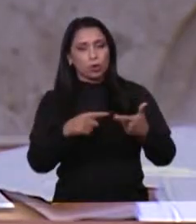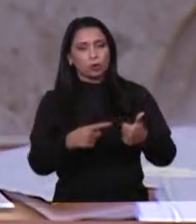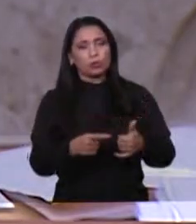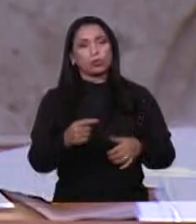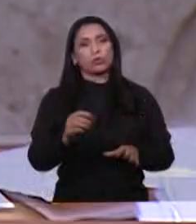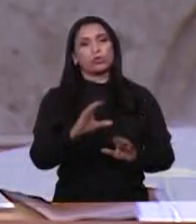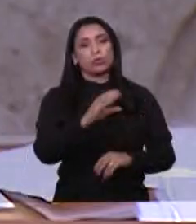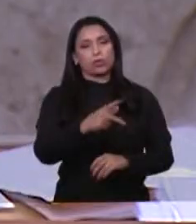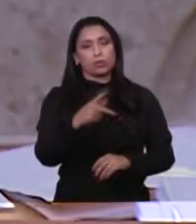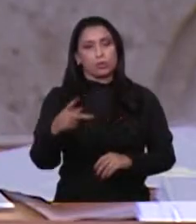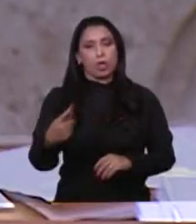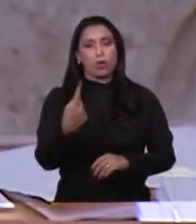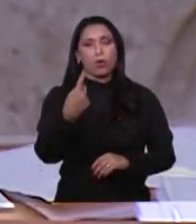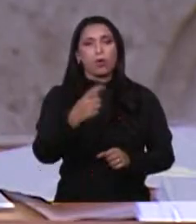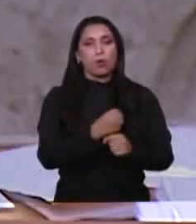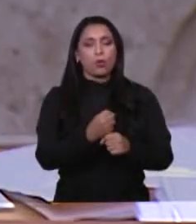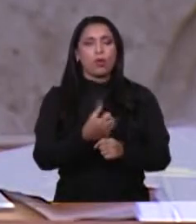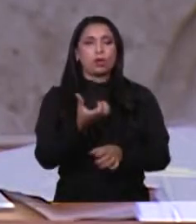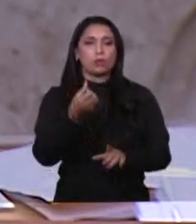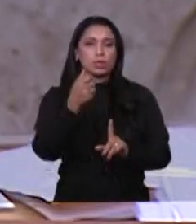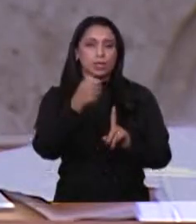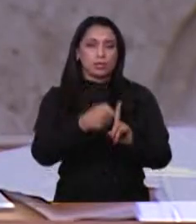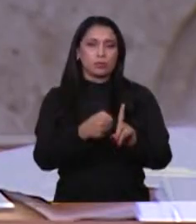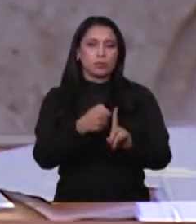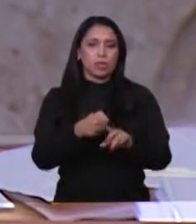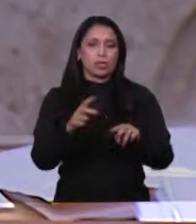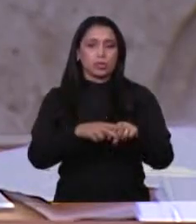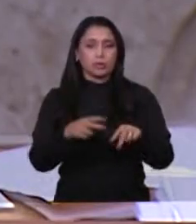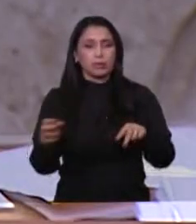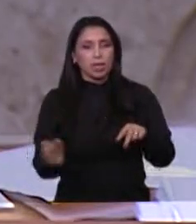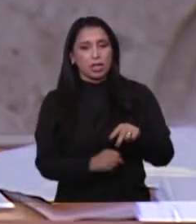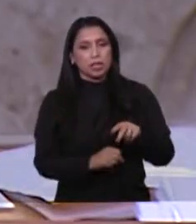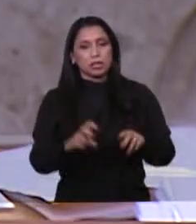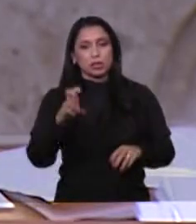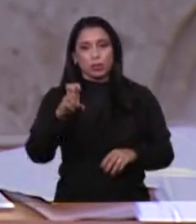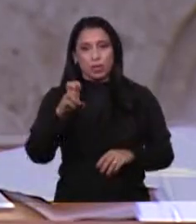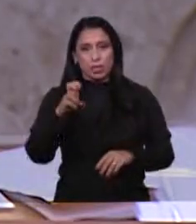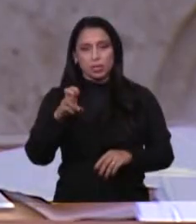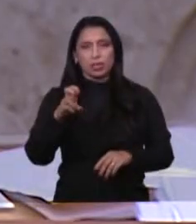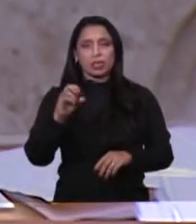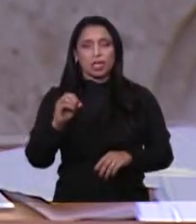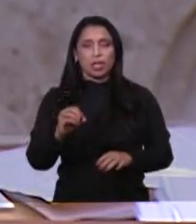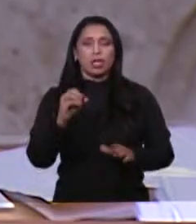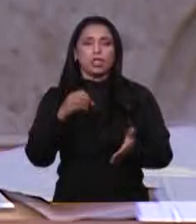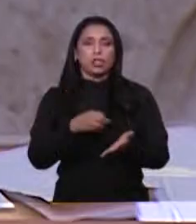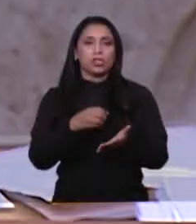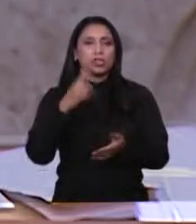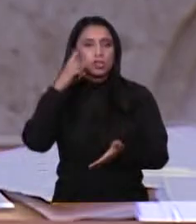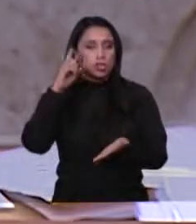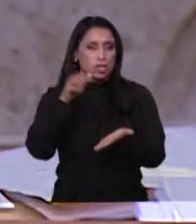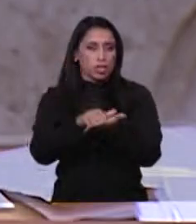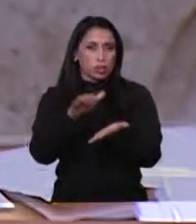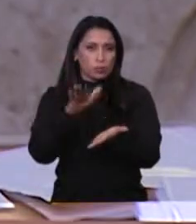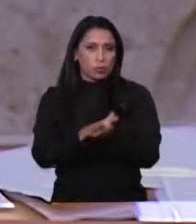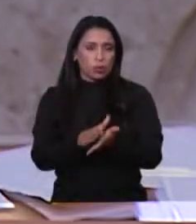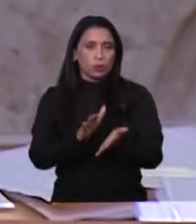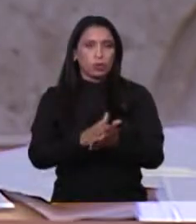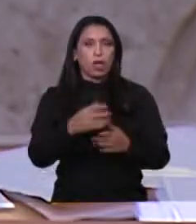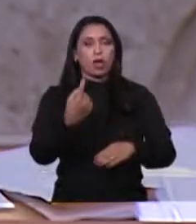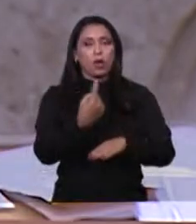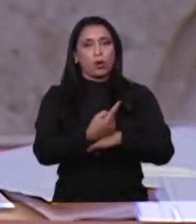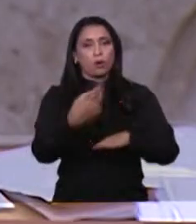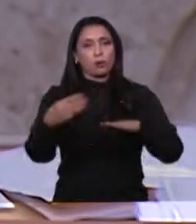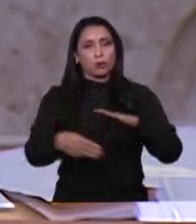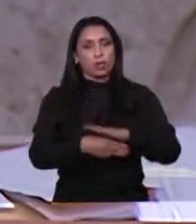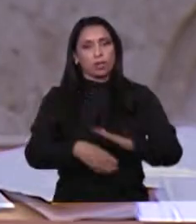de 1 ano e 6 meses de detenção e 50 dias multa, fixando cada dia multa em 1/3 do